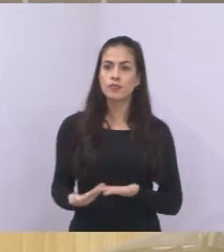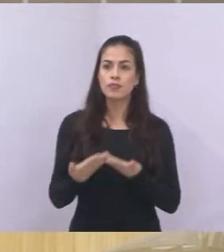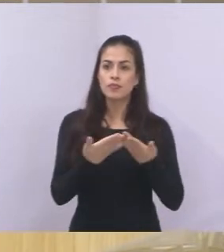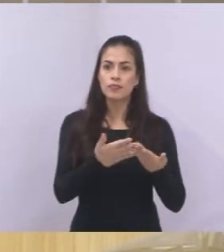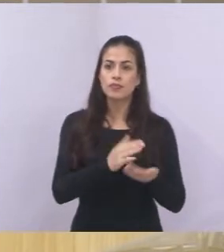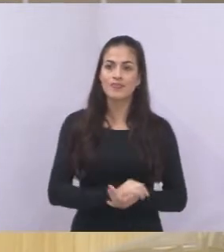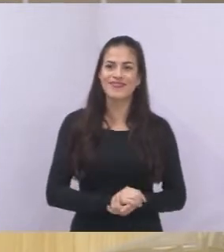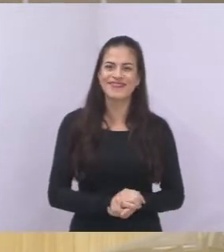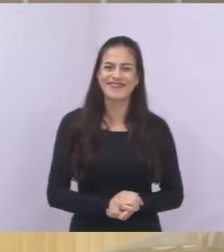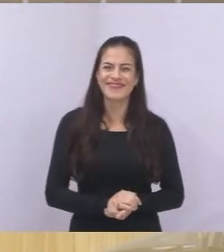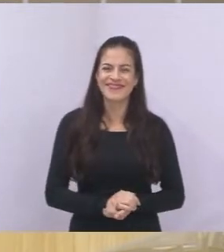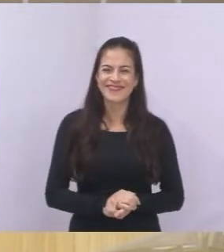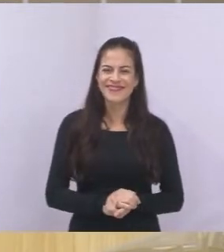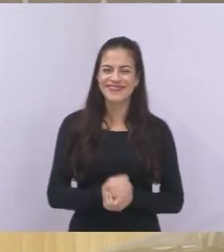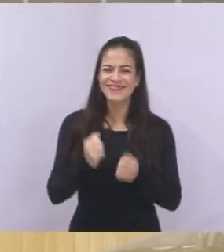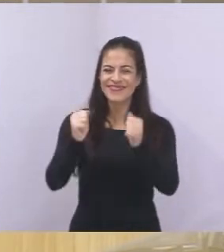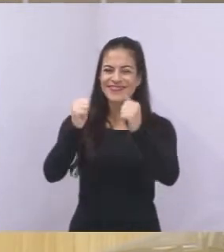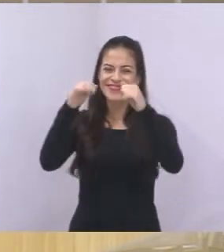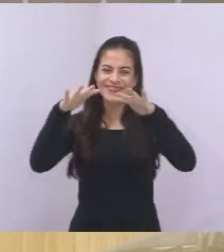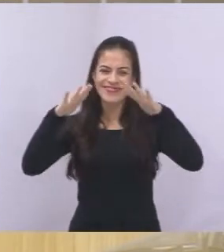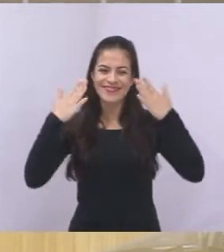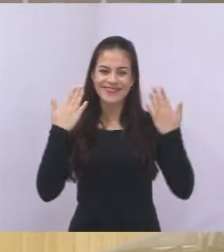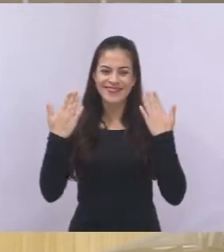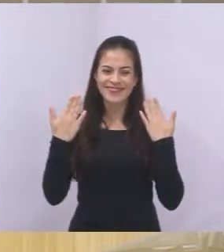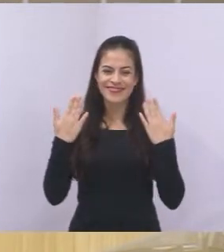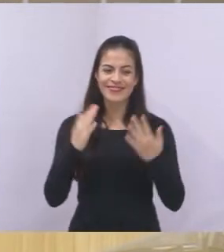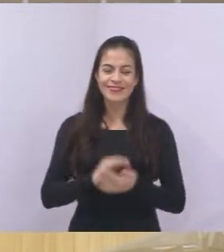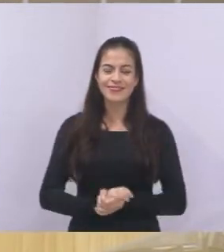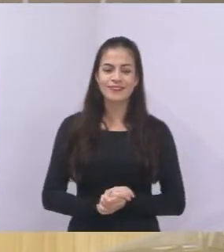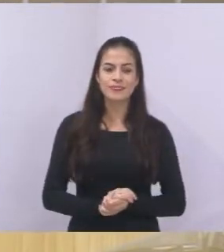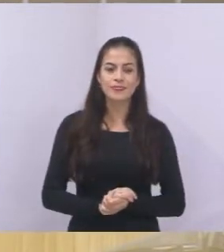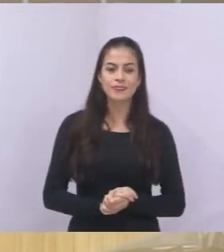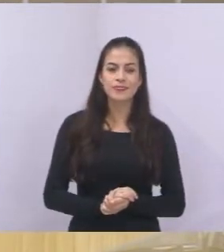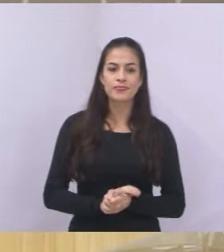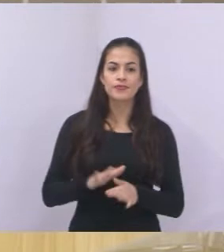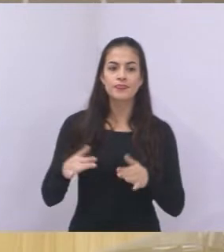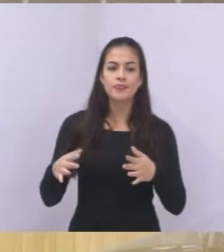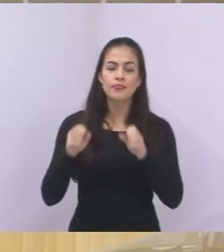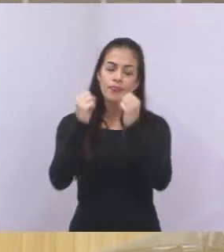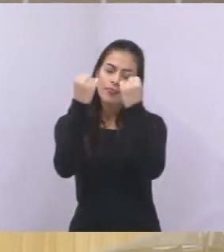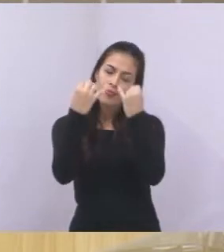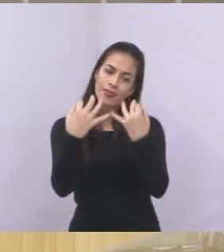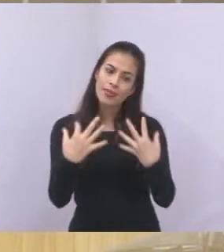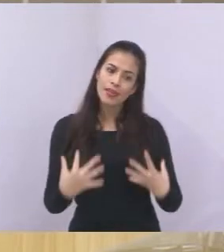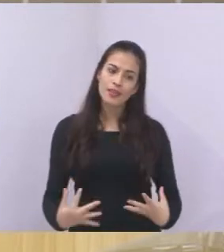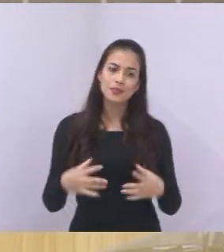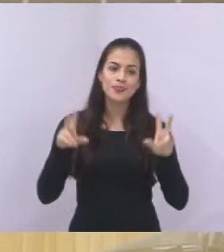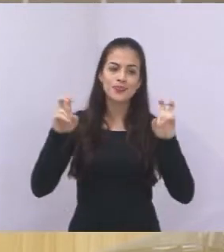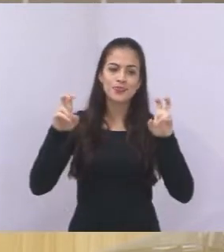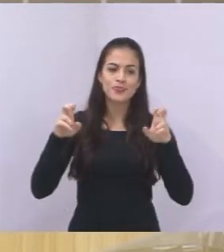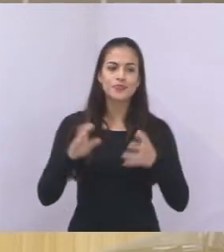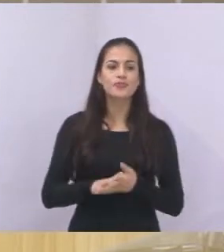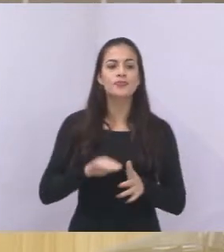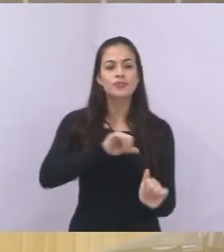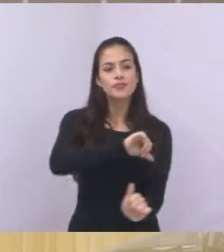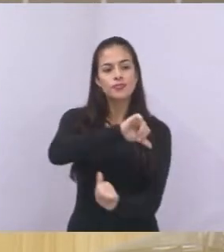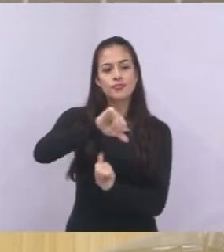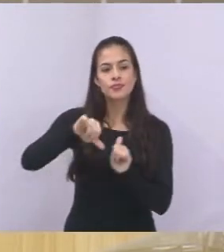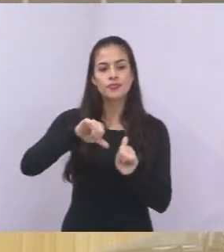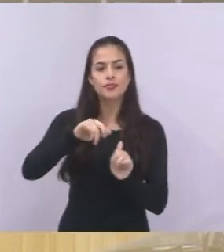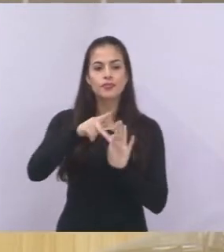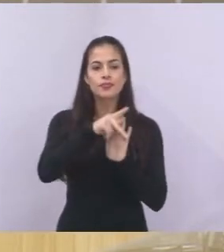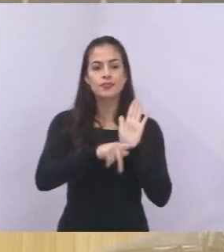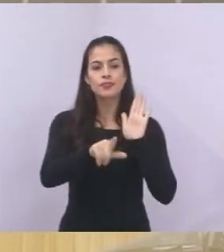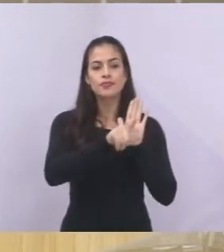Considerado audiências públicas e reuniões realizadas com a administração pública para esclarecimento do tema, propõe as modificações para o presente projeto de